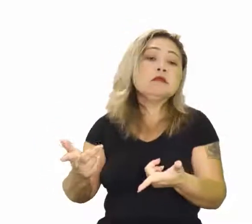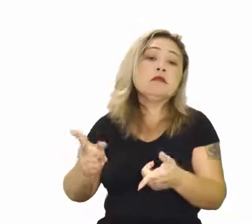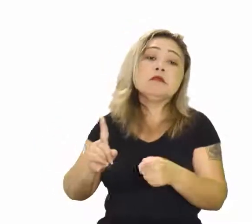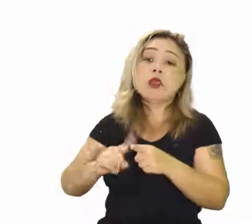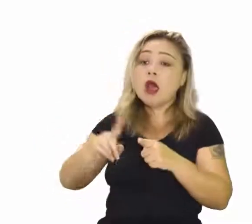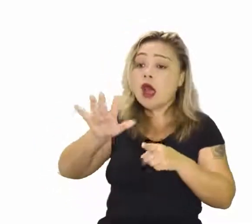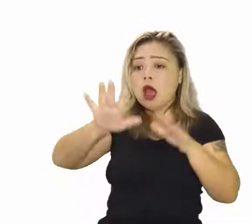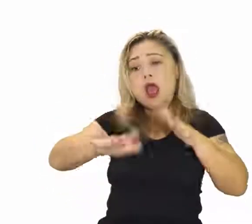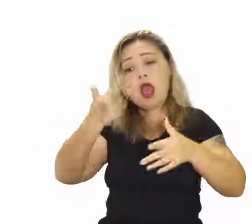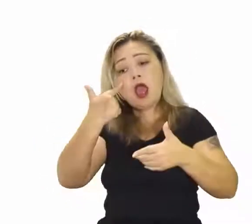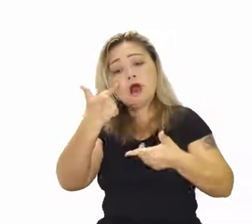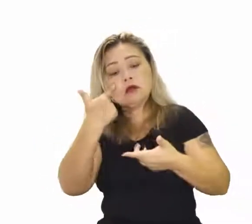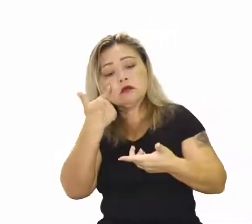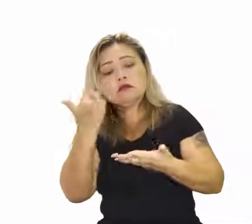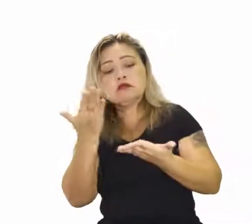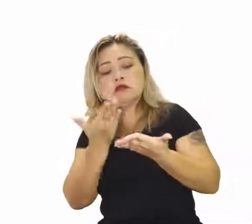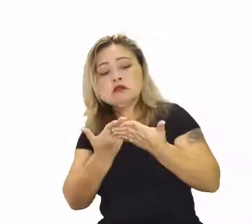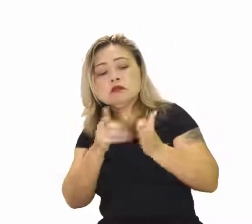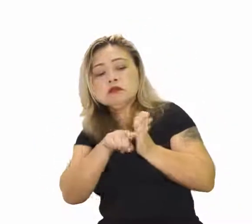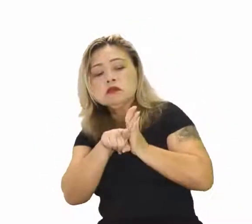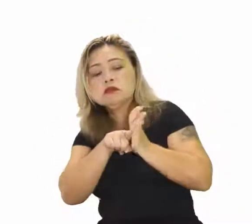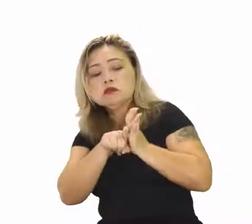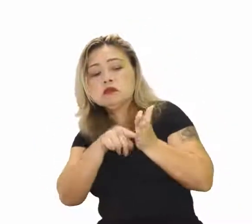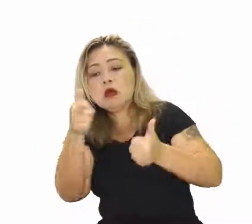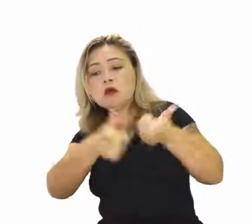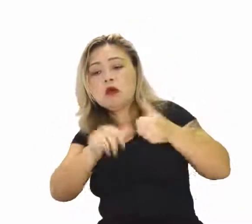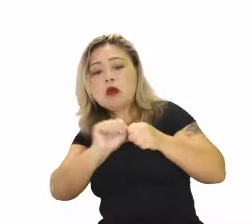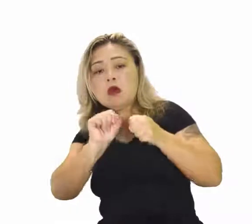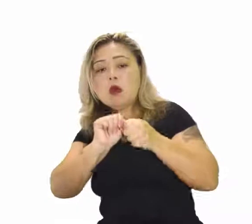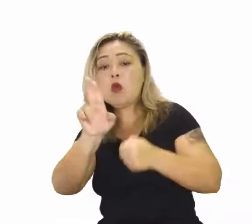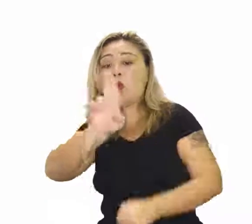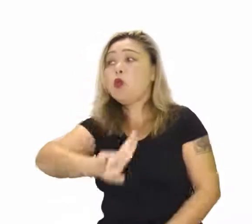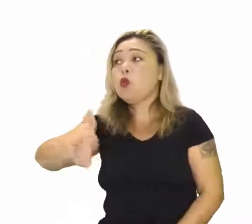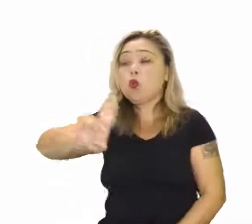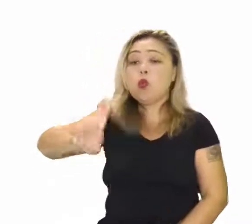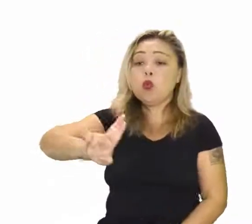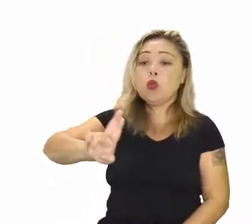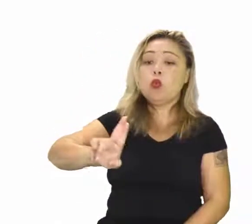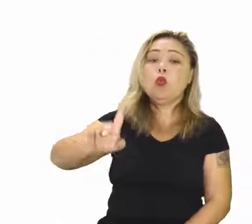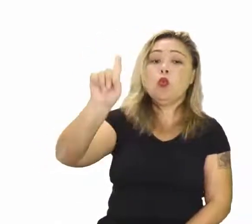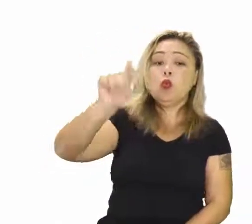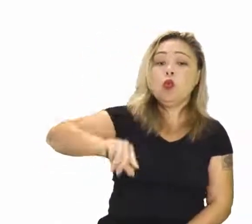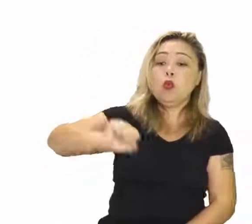Para muitos analistas, o uso da bomba